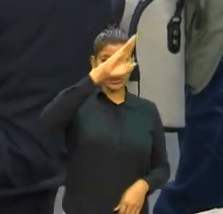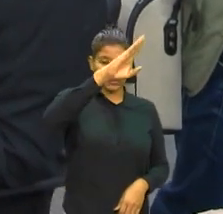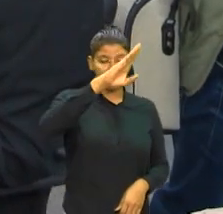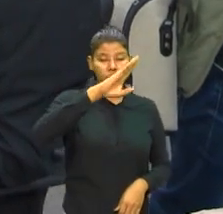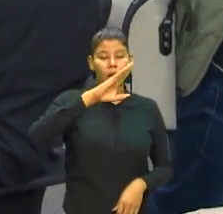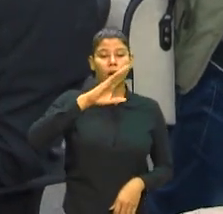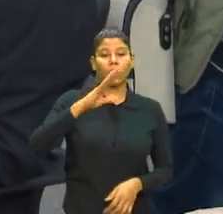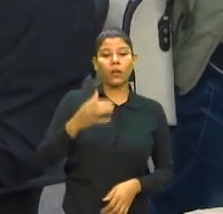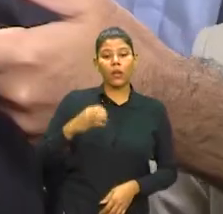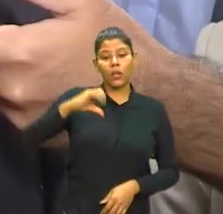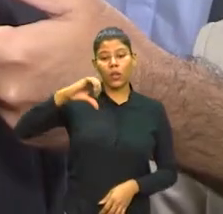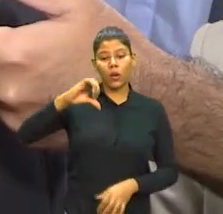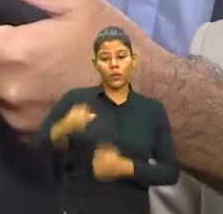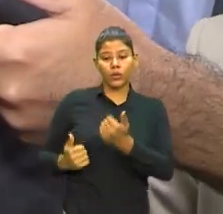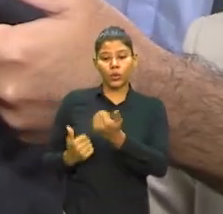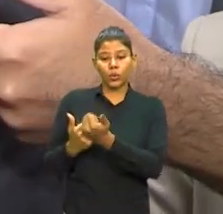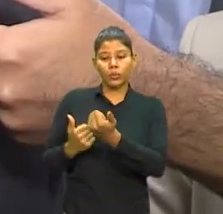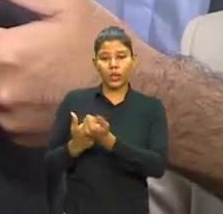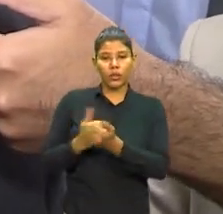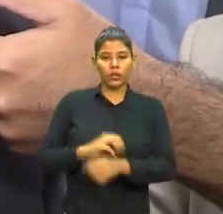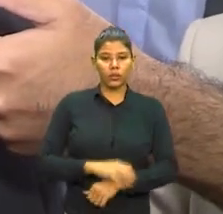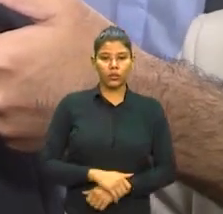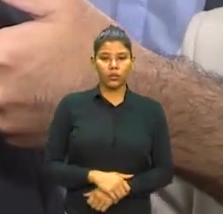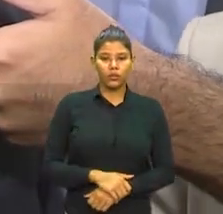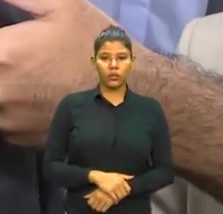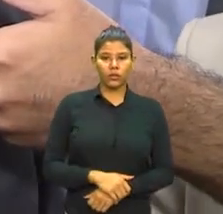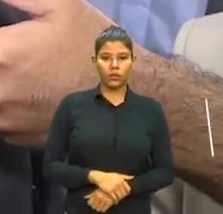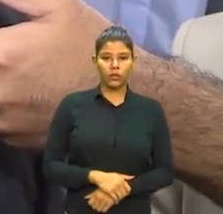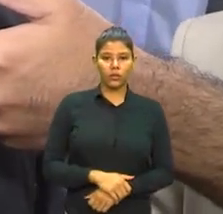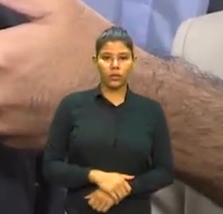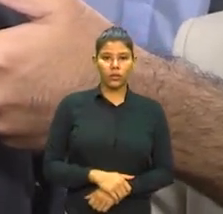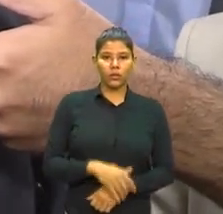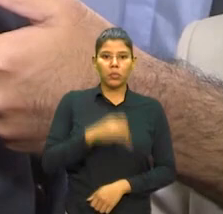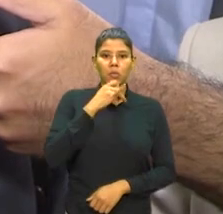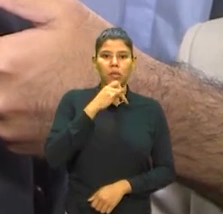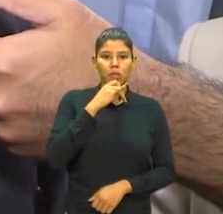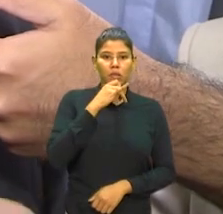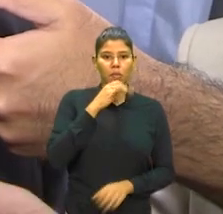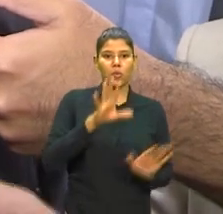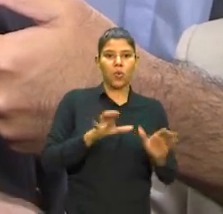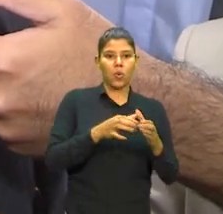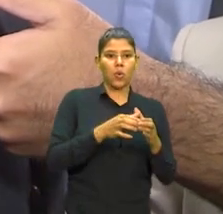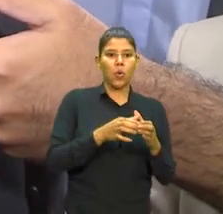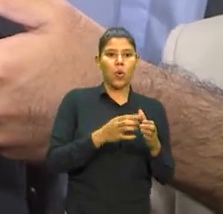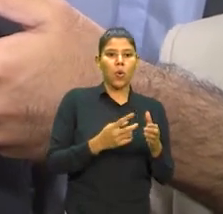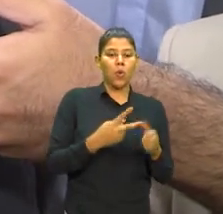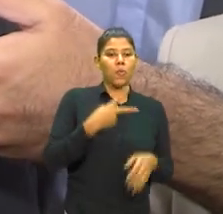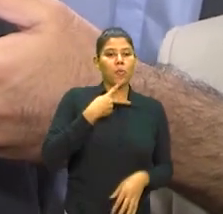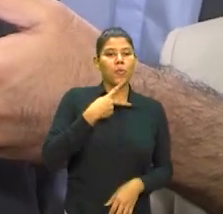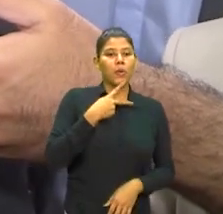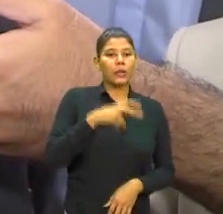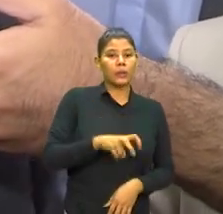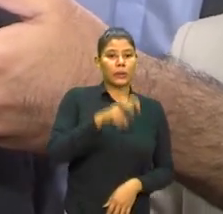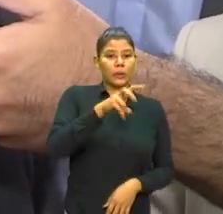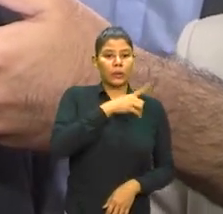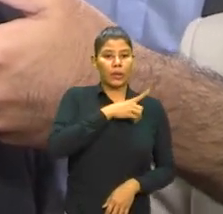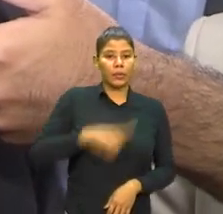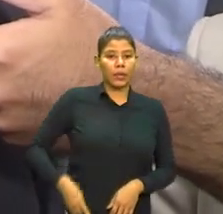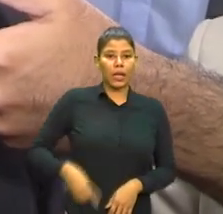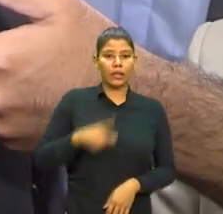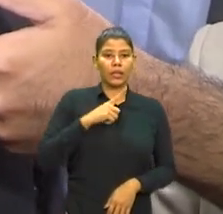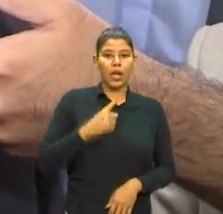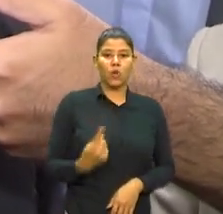deputados suplentes a cada cinco membros cada cinco Deputados de um bloco partidário tem uma vaga e o